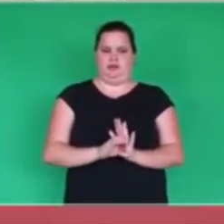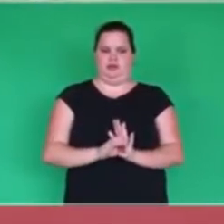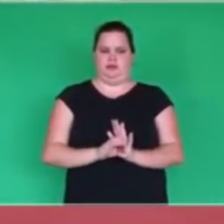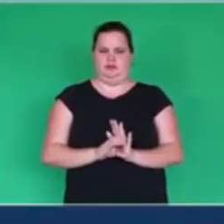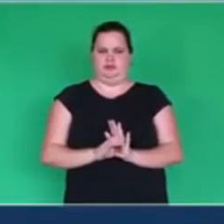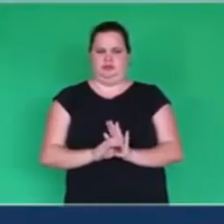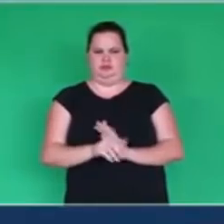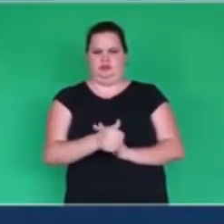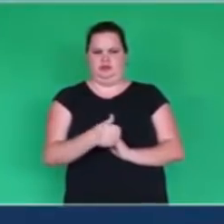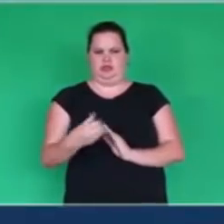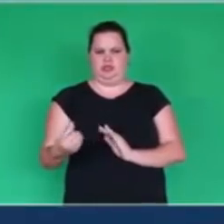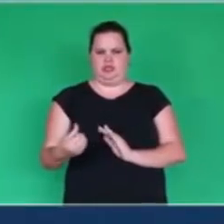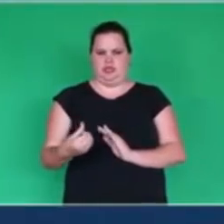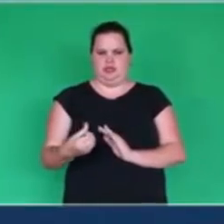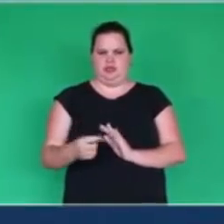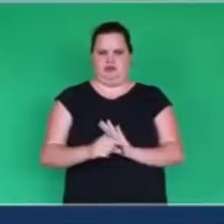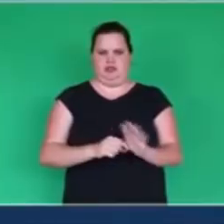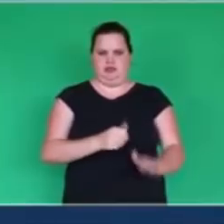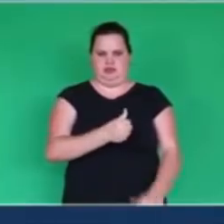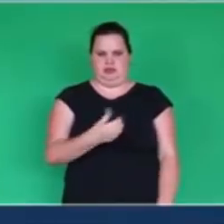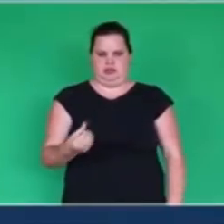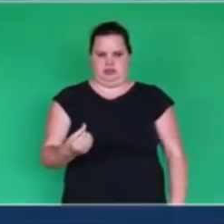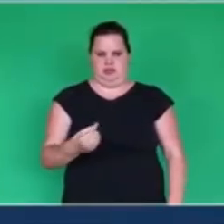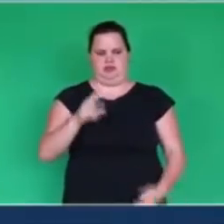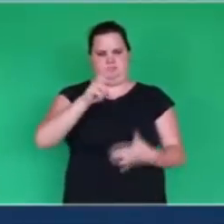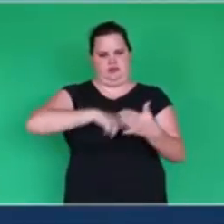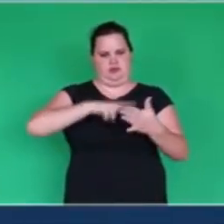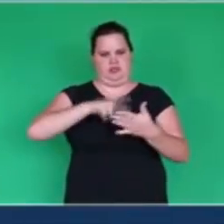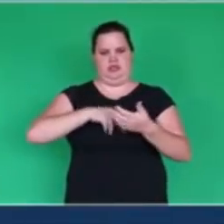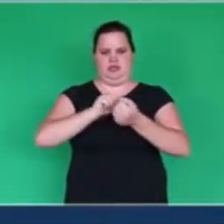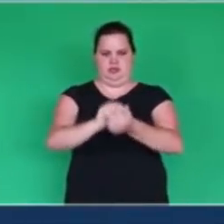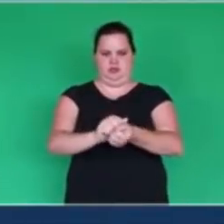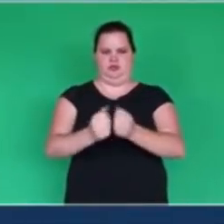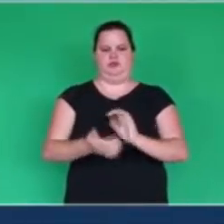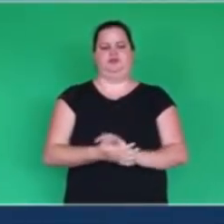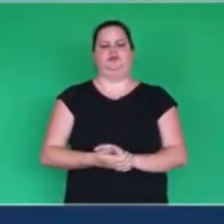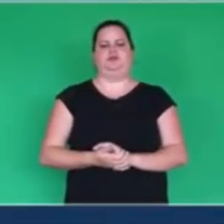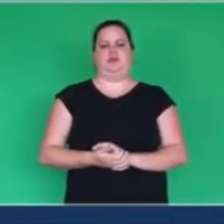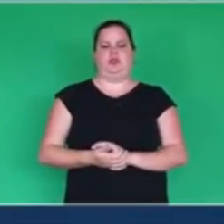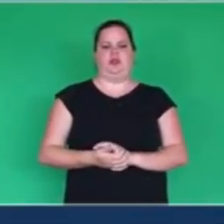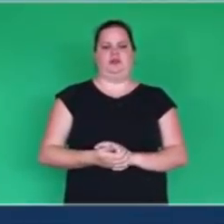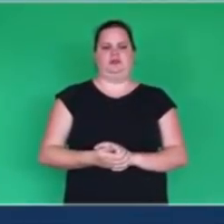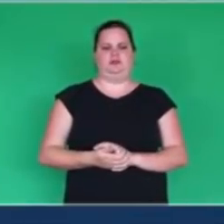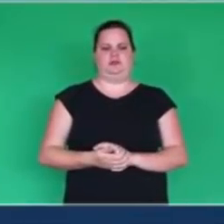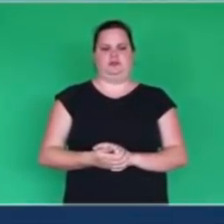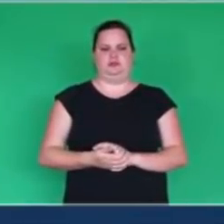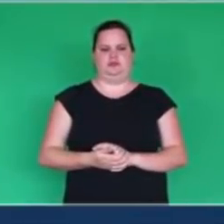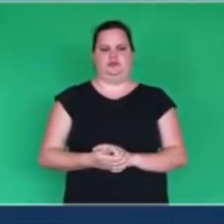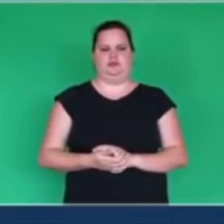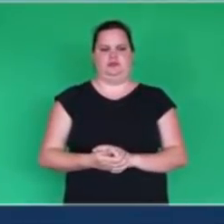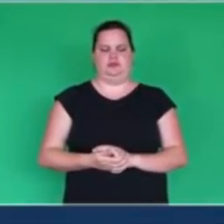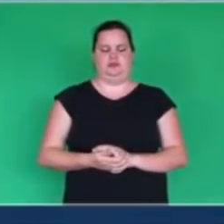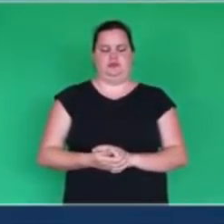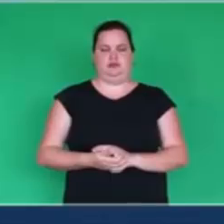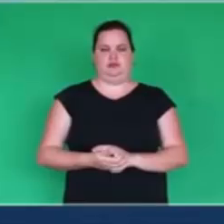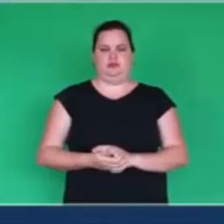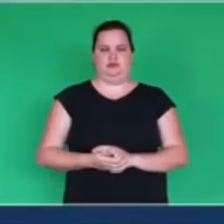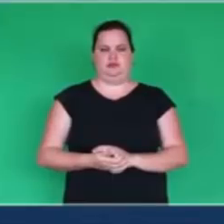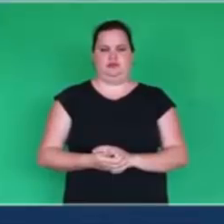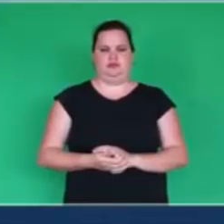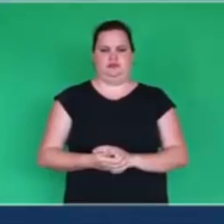vamos lá. Apocalipse 16, 16. Vamos ler comigo? 16, 16. E os congregaram. Vamos lá comigo. E